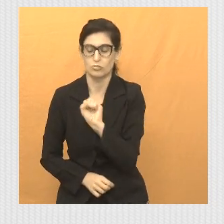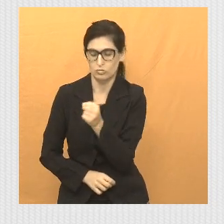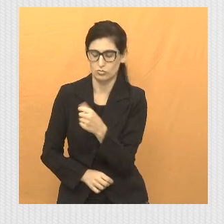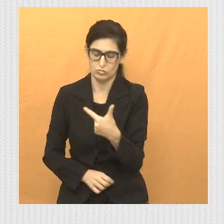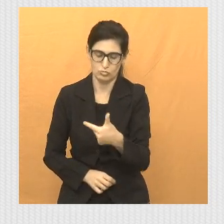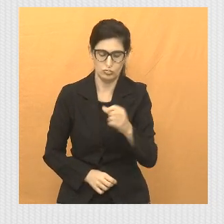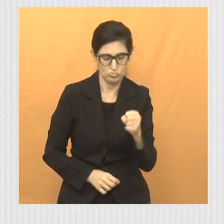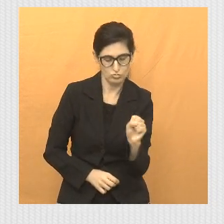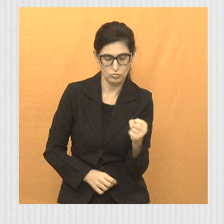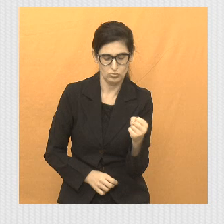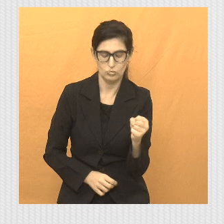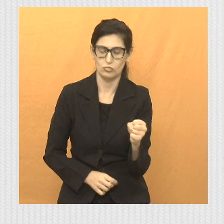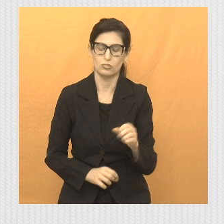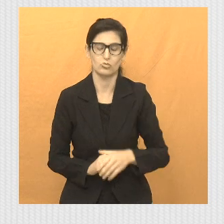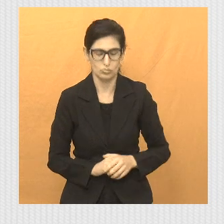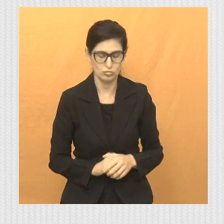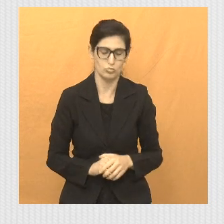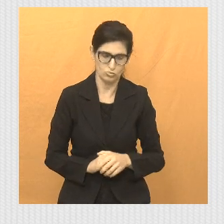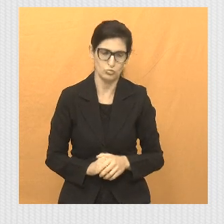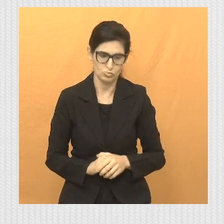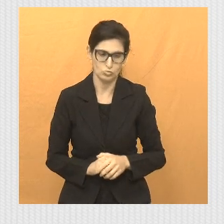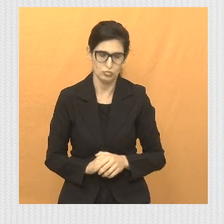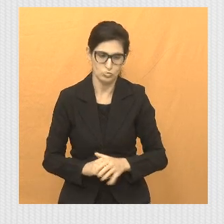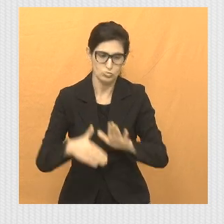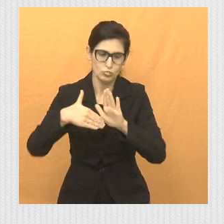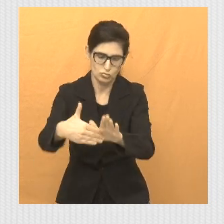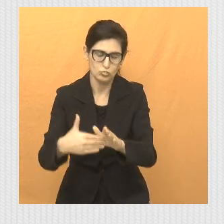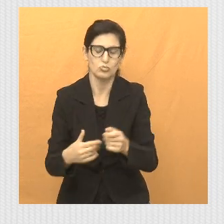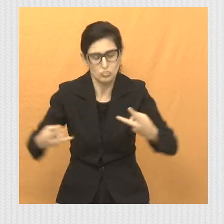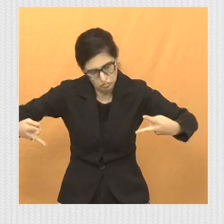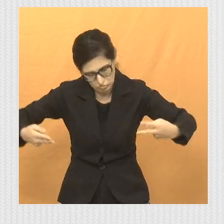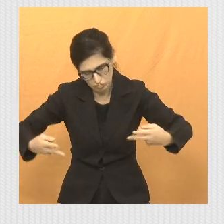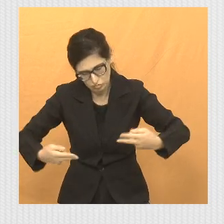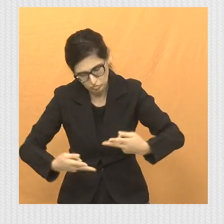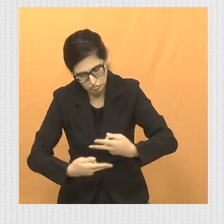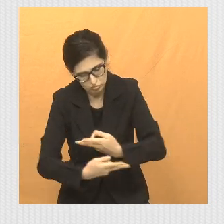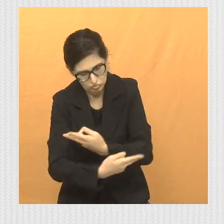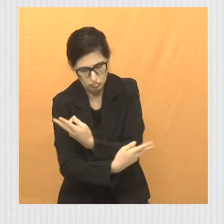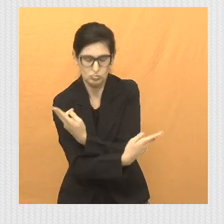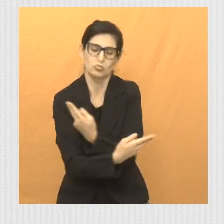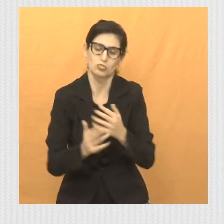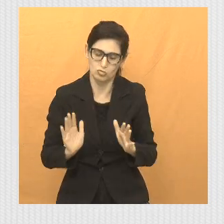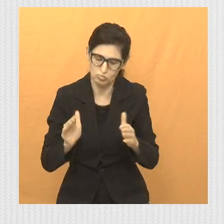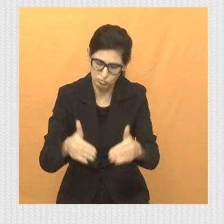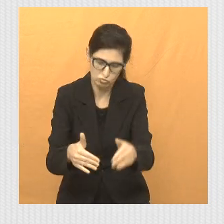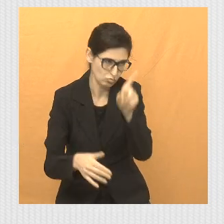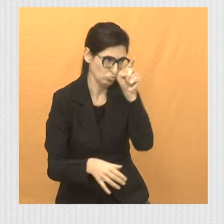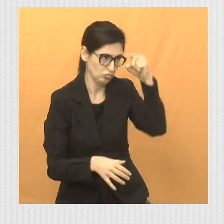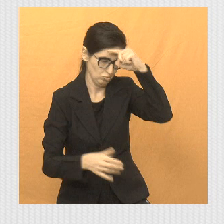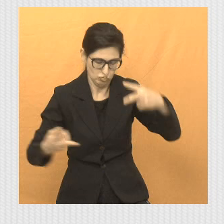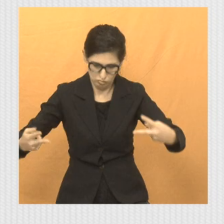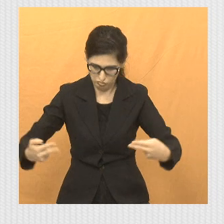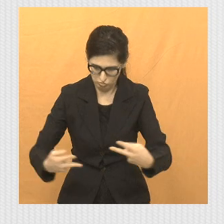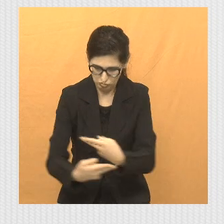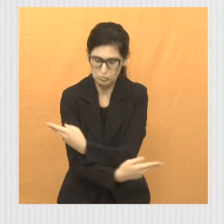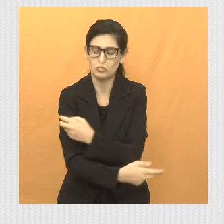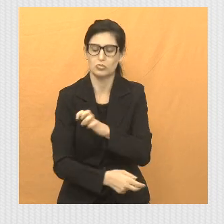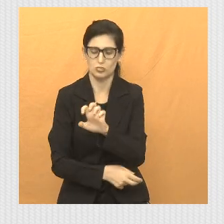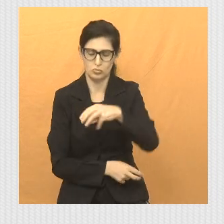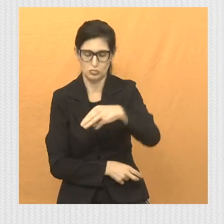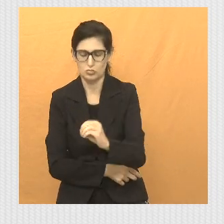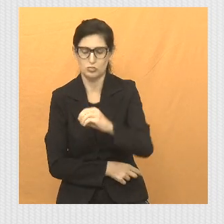18.828 procedimentos, divididos entre cirurgias ambulatoriais especializadas,